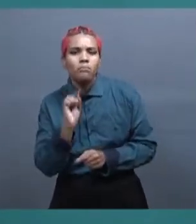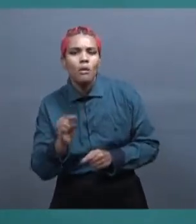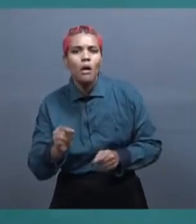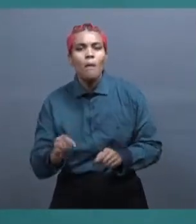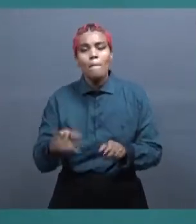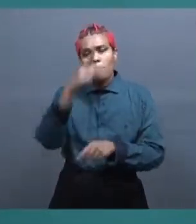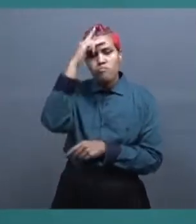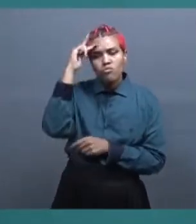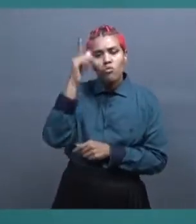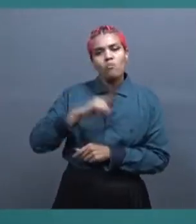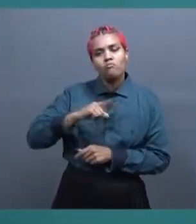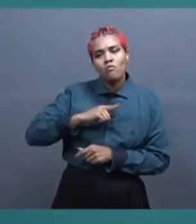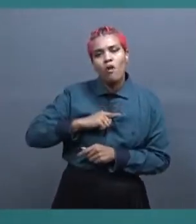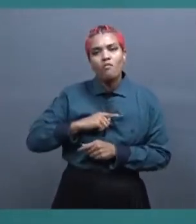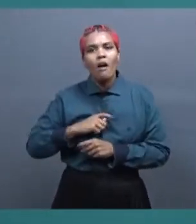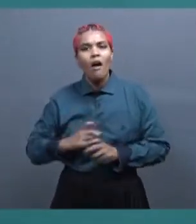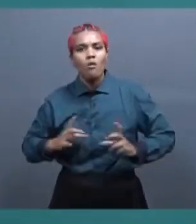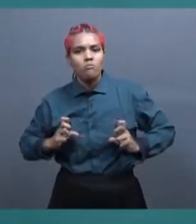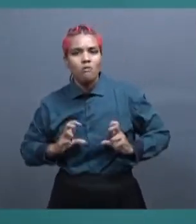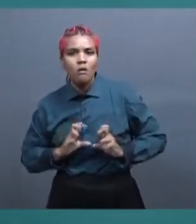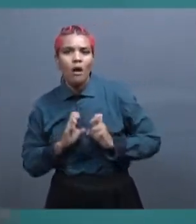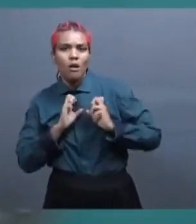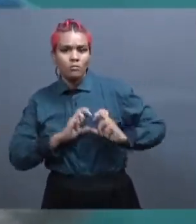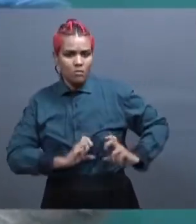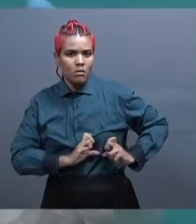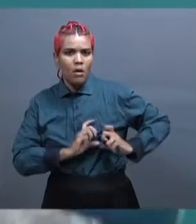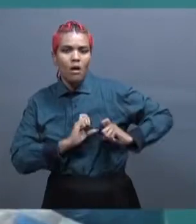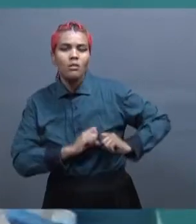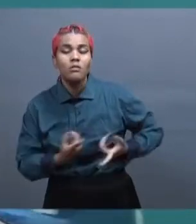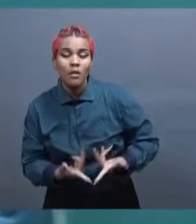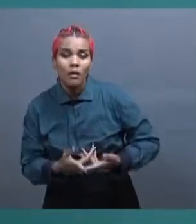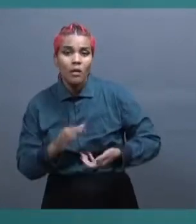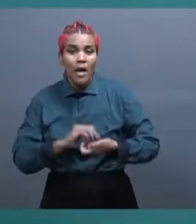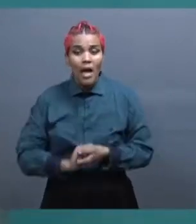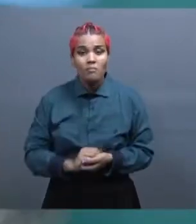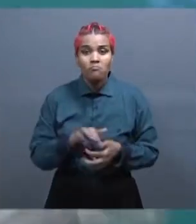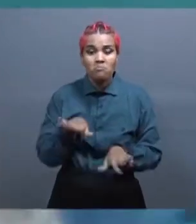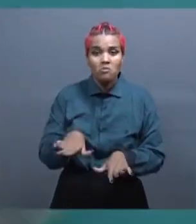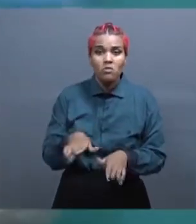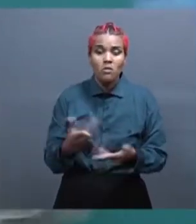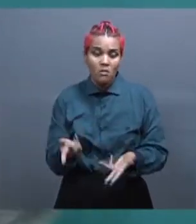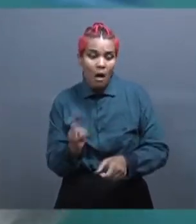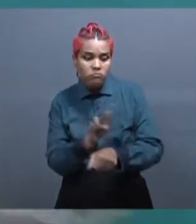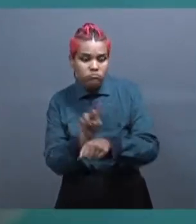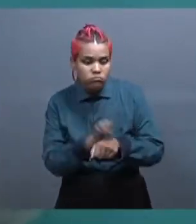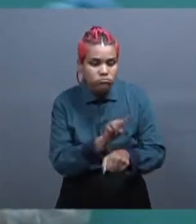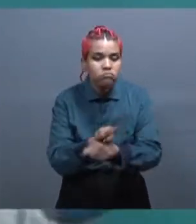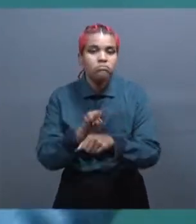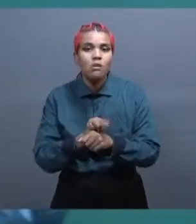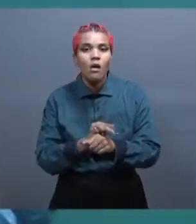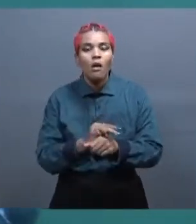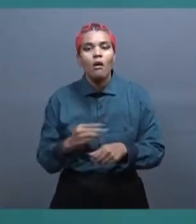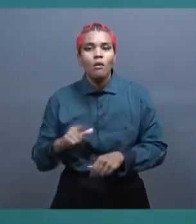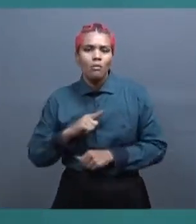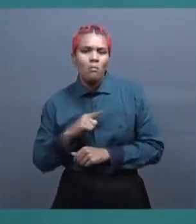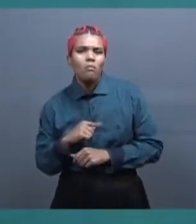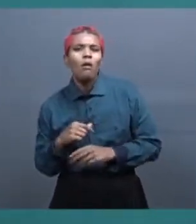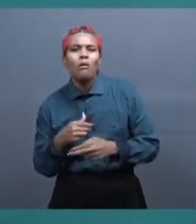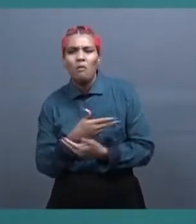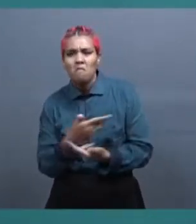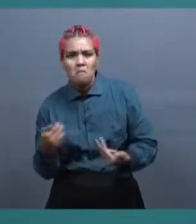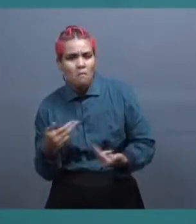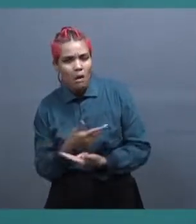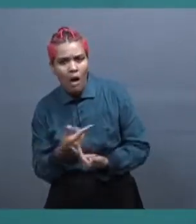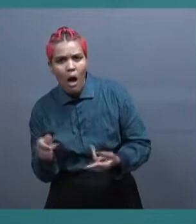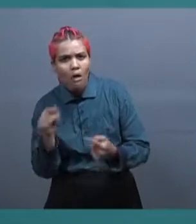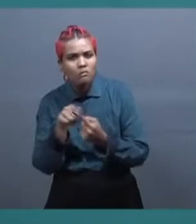aonde ela teve a cicatriz né e essa é a parte de reparação existe também com cicatrizes e outras coisas a gente faz também a reparação mas